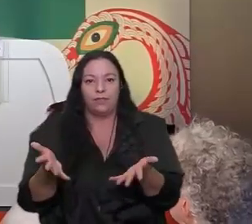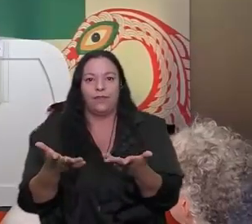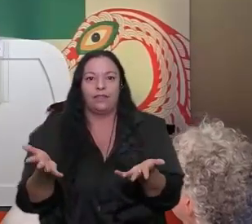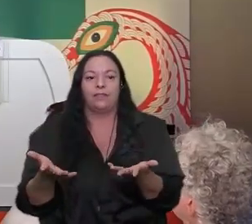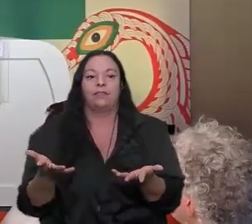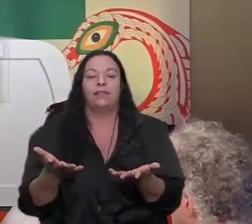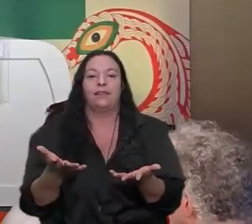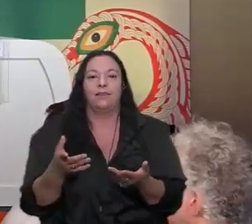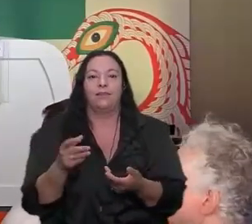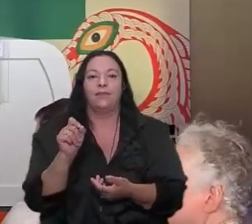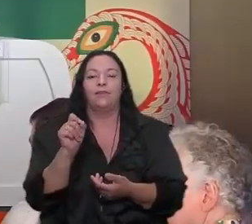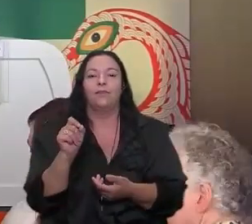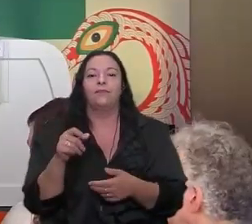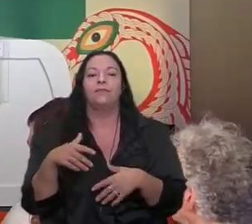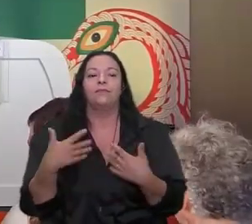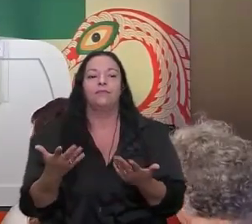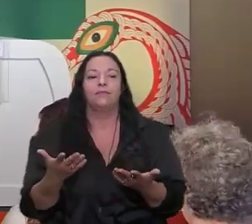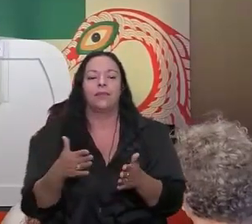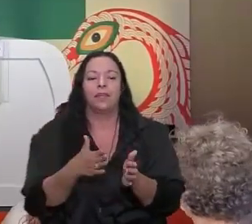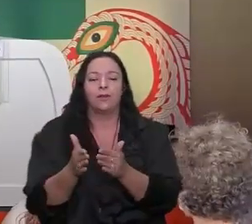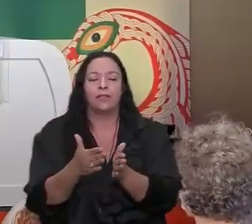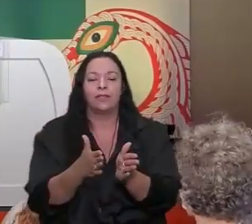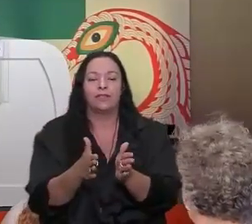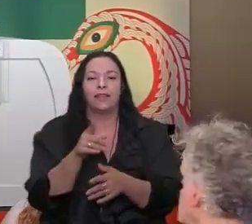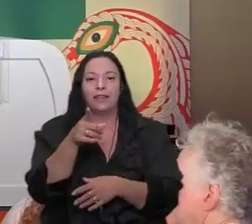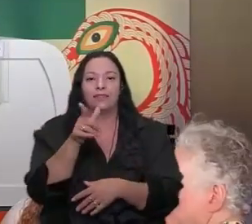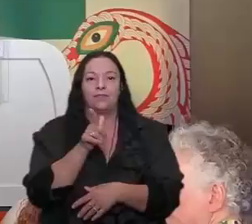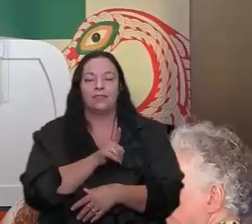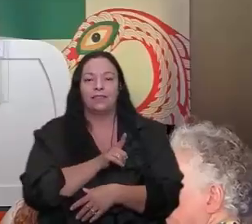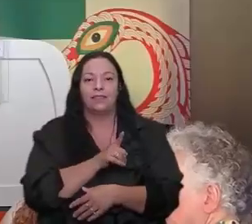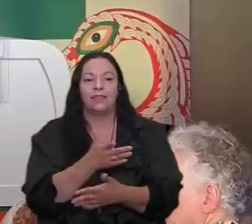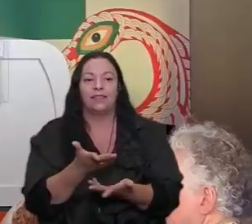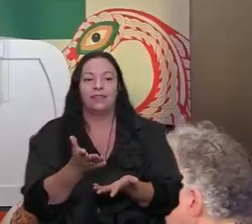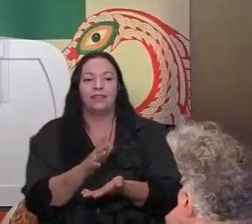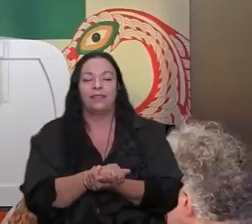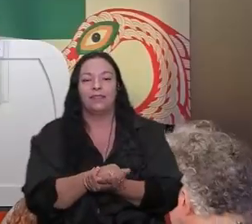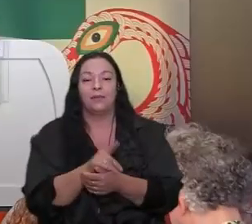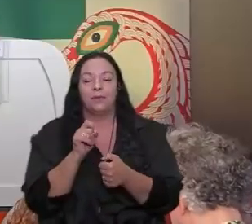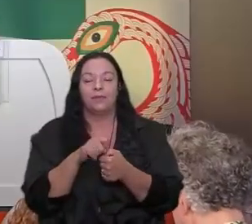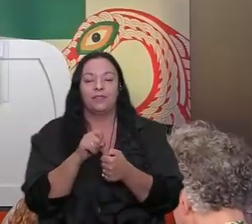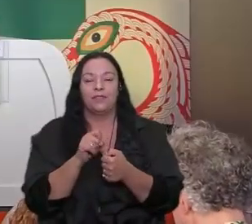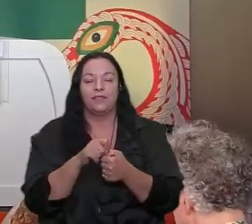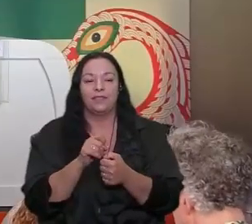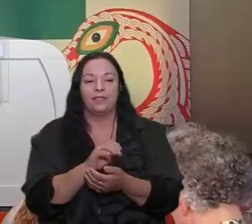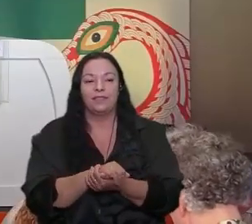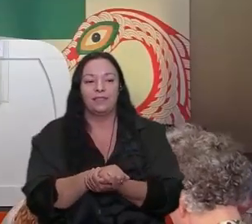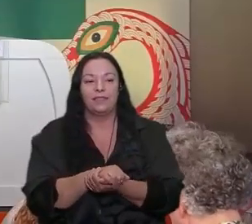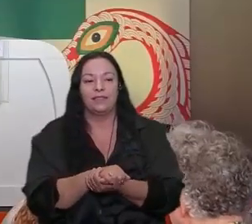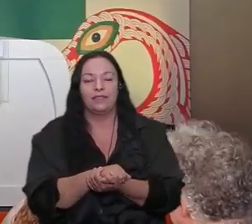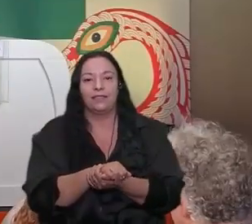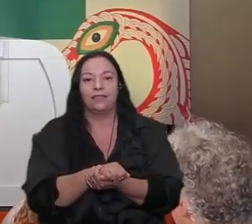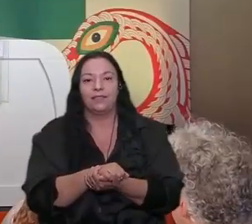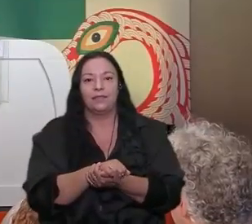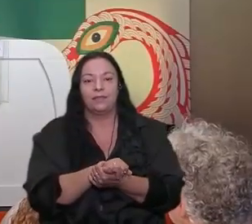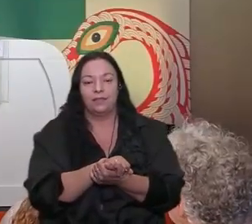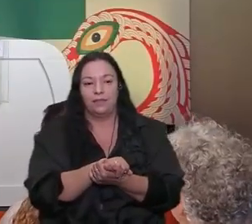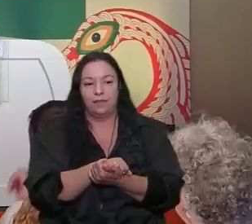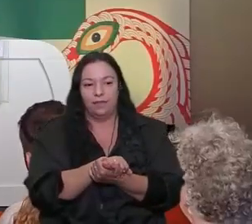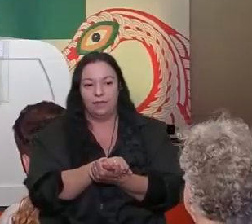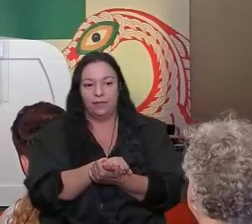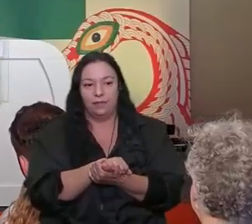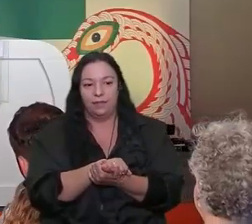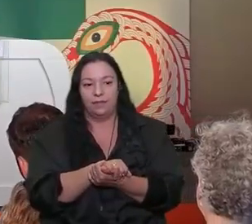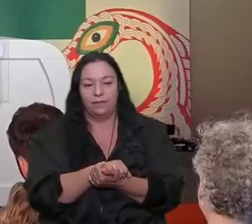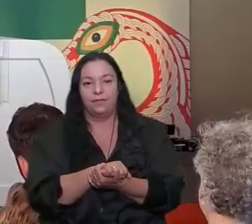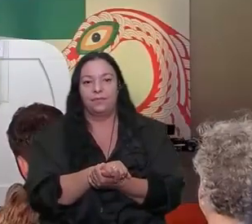sua? Em qual encruzilhada você se meteu para poder fazer essa decisão? Eu acho que sabe, Estevão, acho que eu